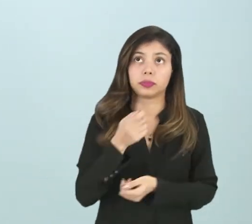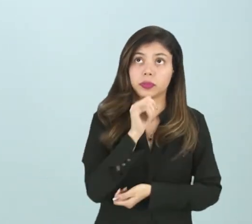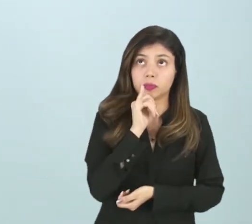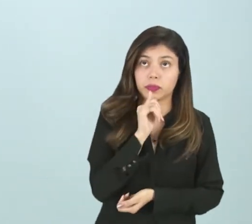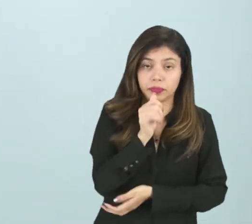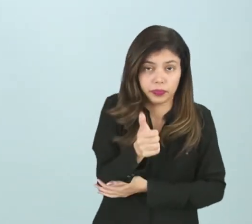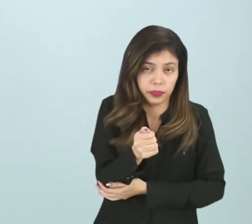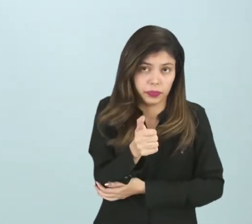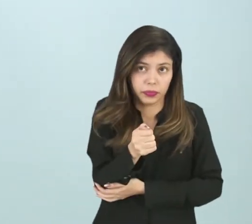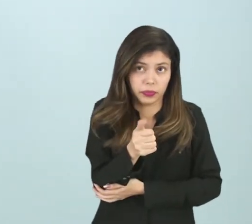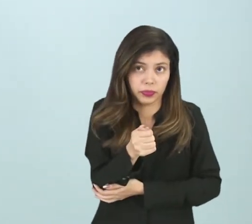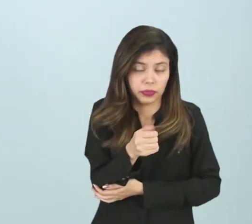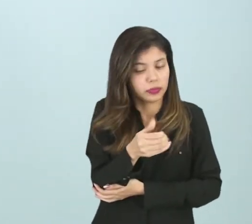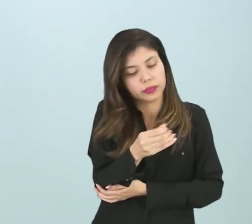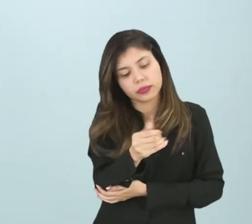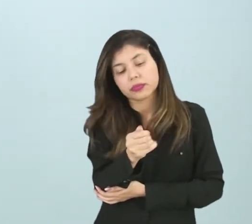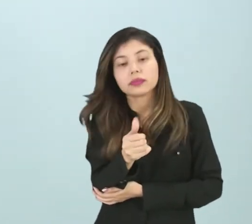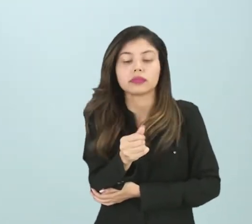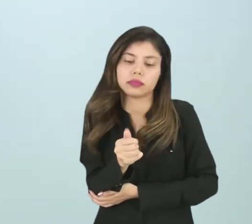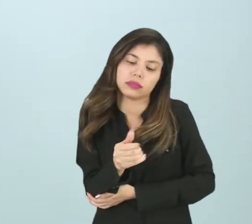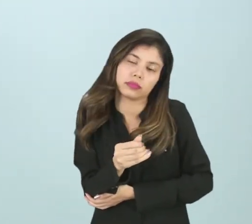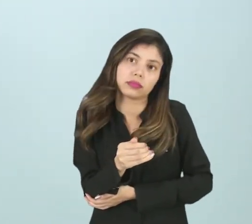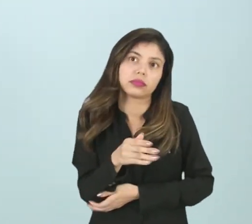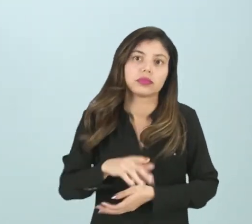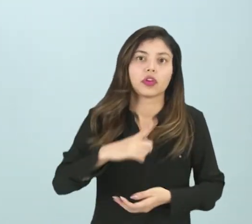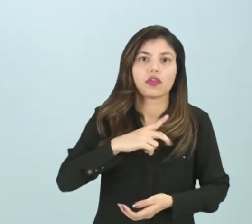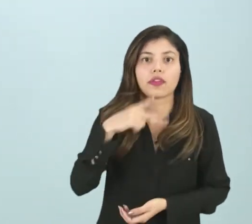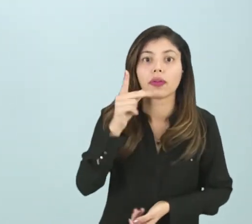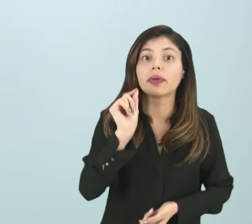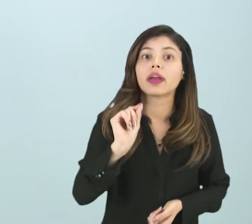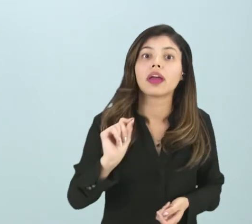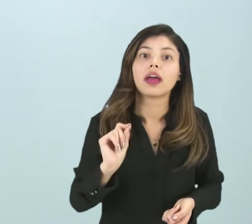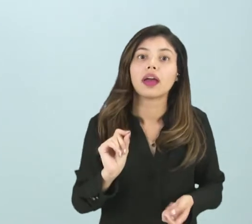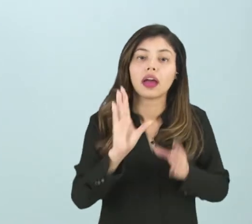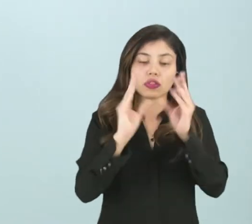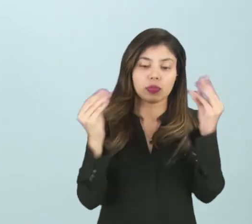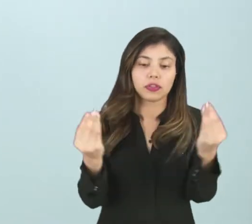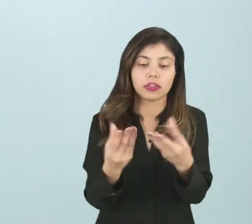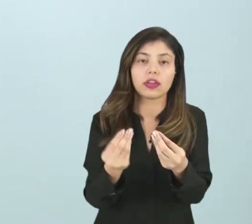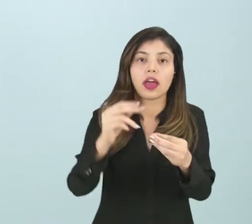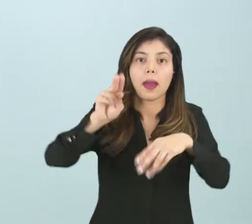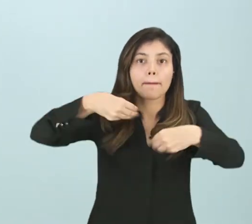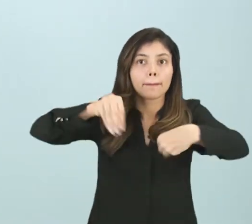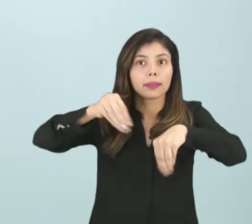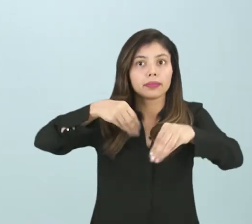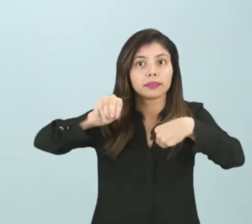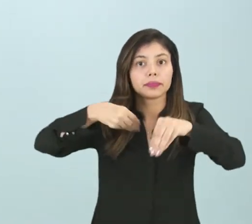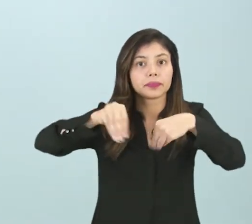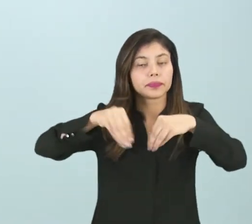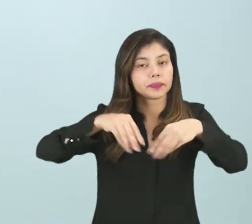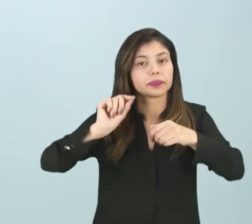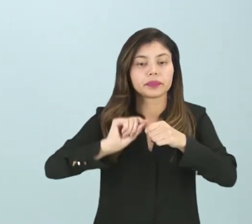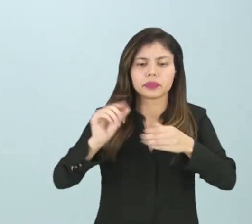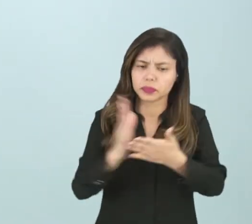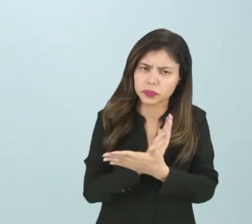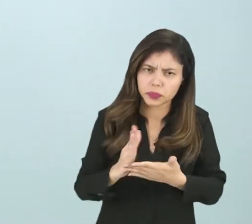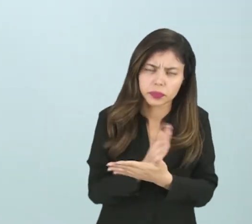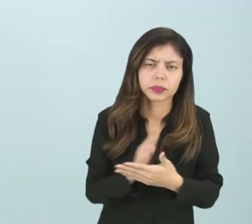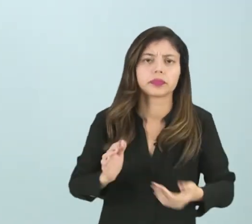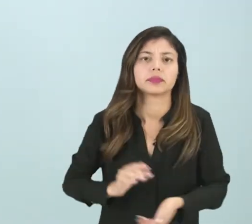está na minha mão, eu tenho uma substância. Eu vou dizer então que a substância dele é plástico. Ele é formado por alguma